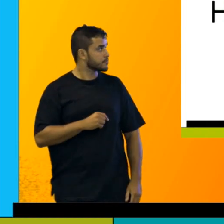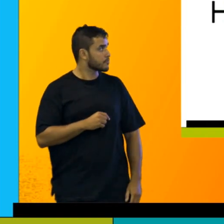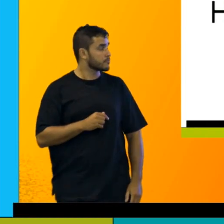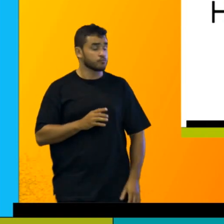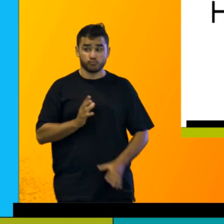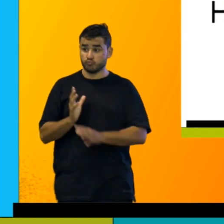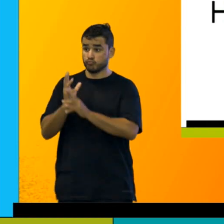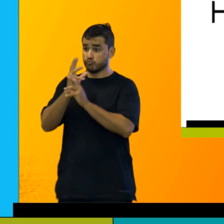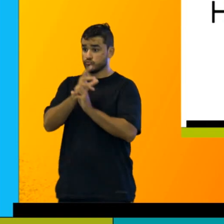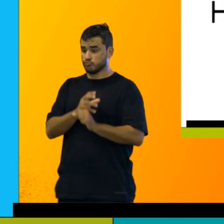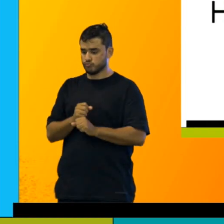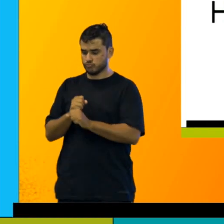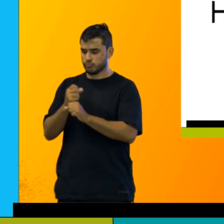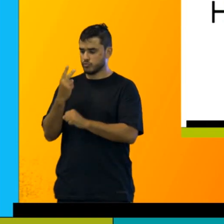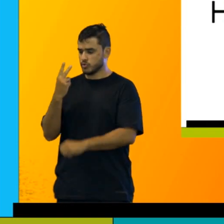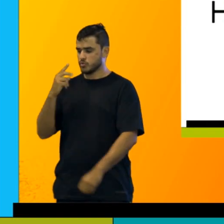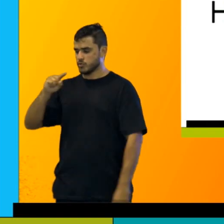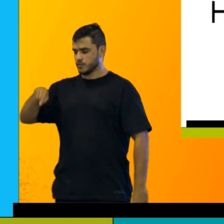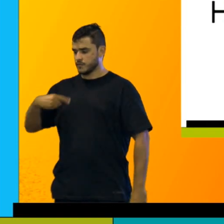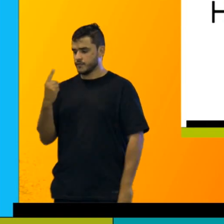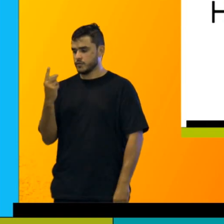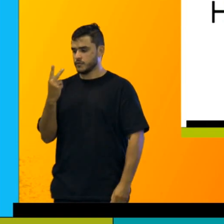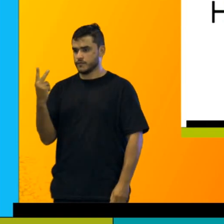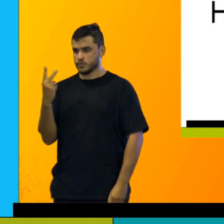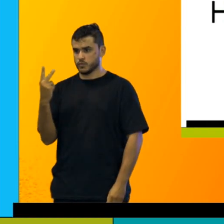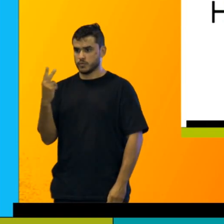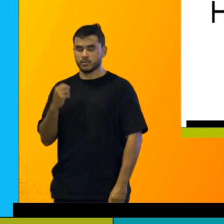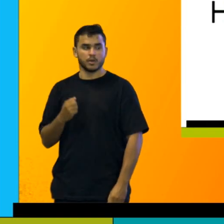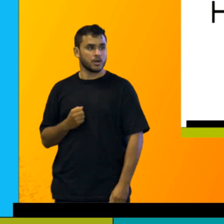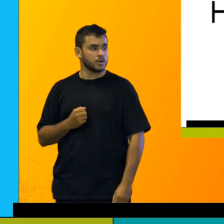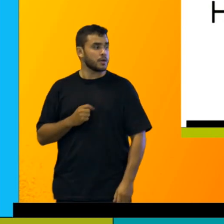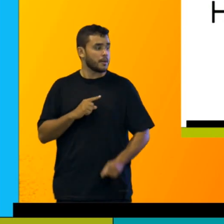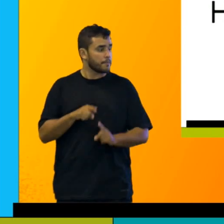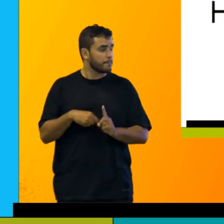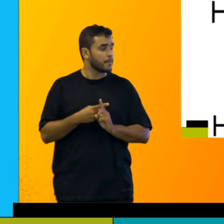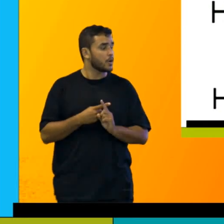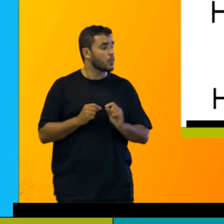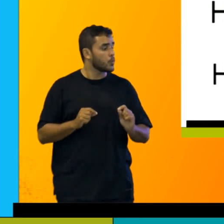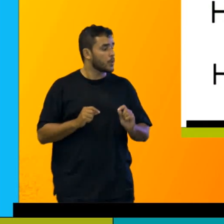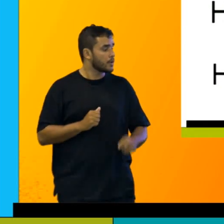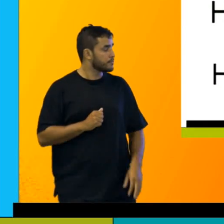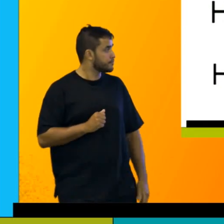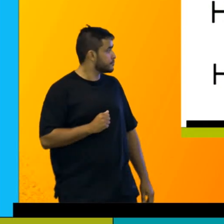3 bolas dá 2,22. Ainda tem que somar o que mais?